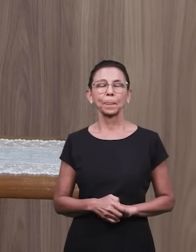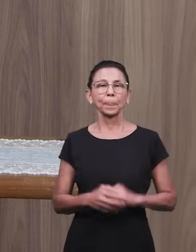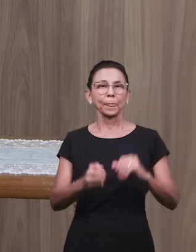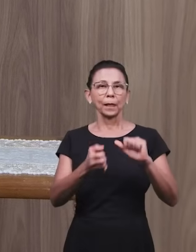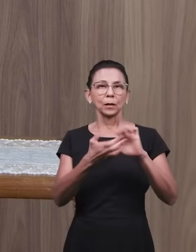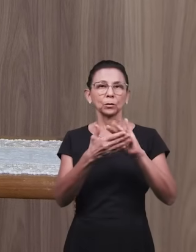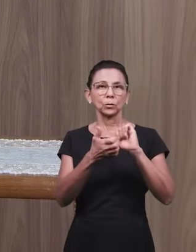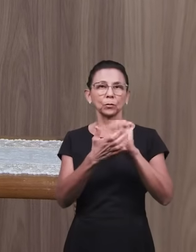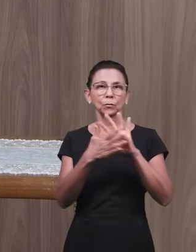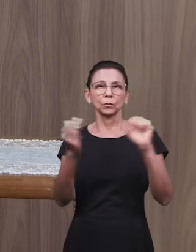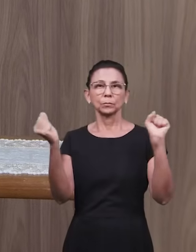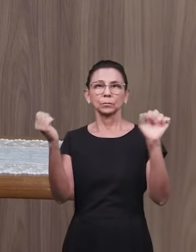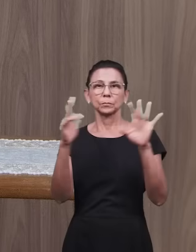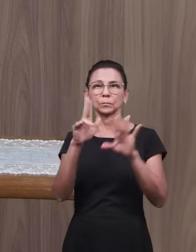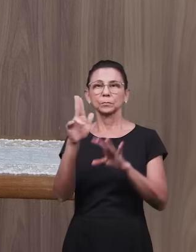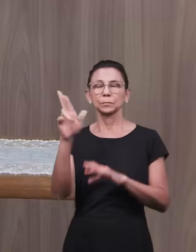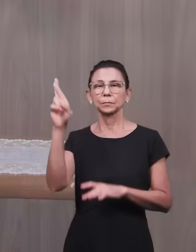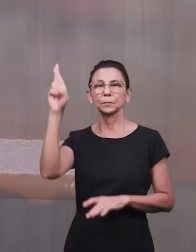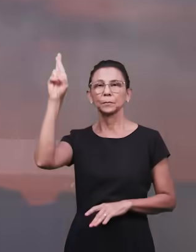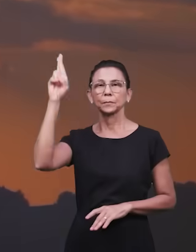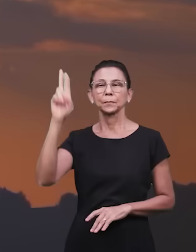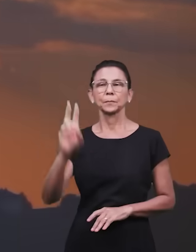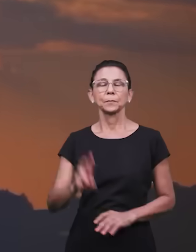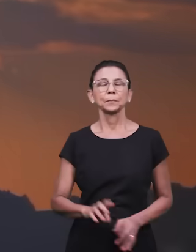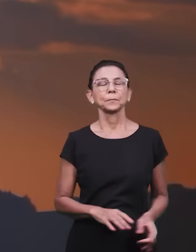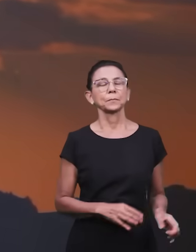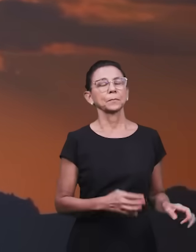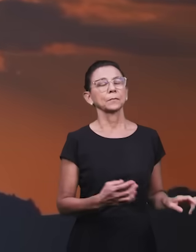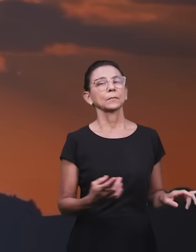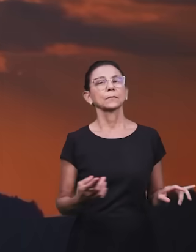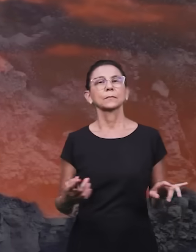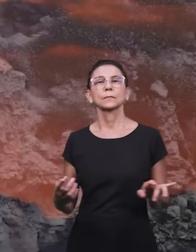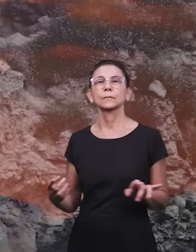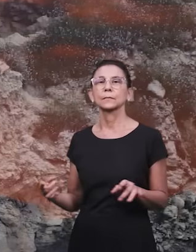de glorificação ao nome do Senhor.